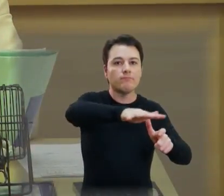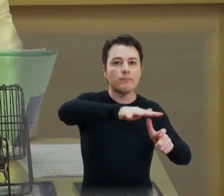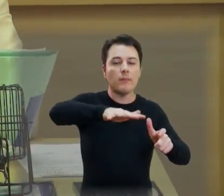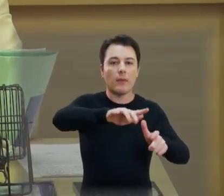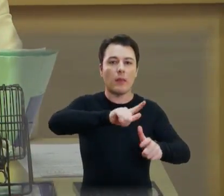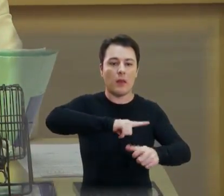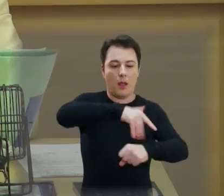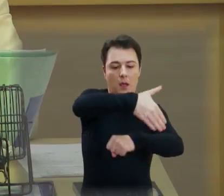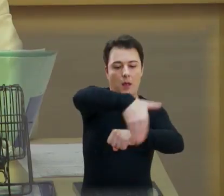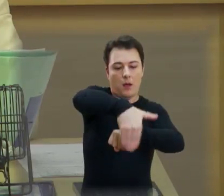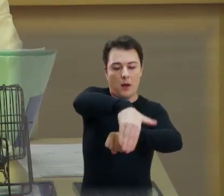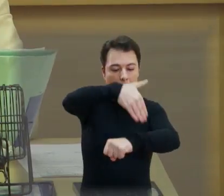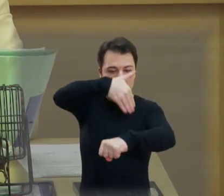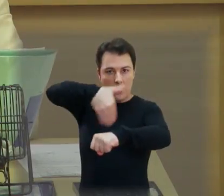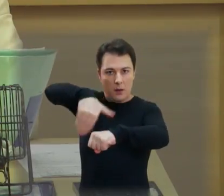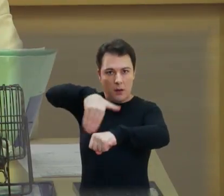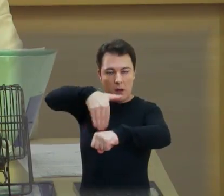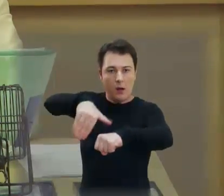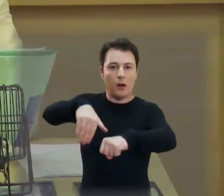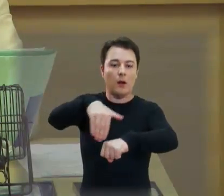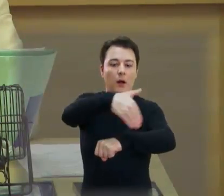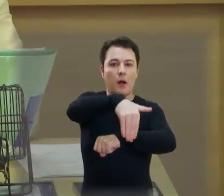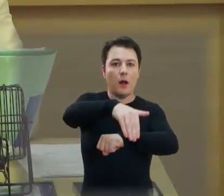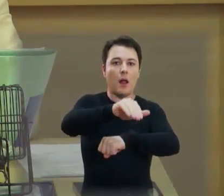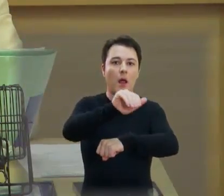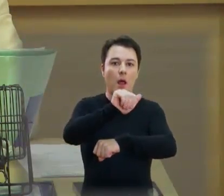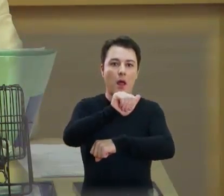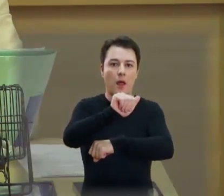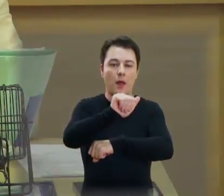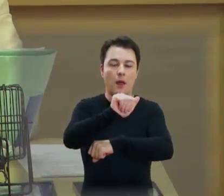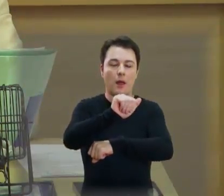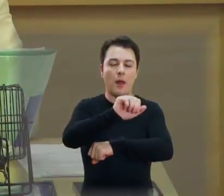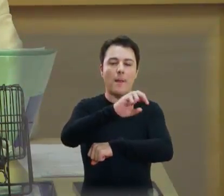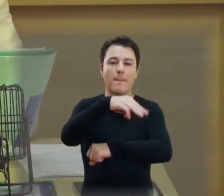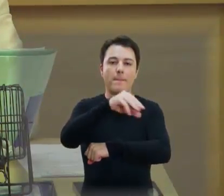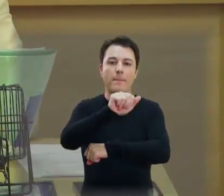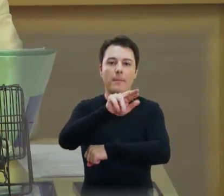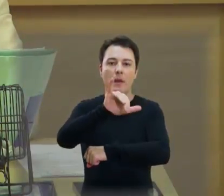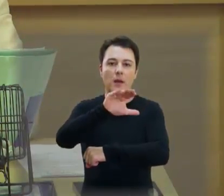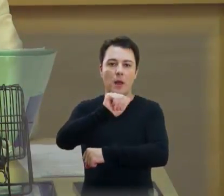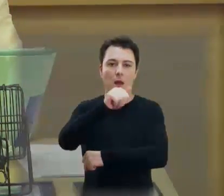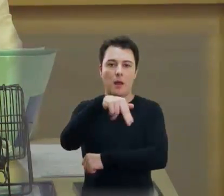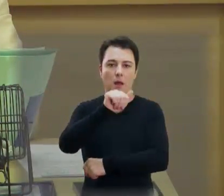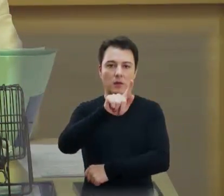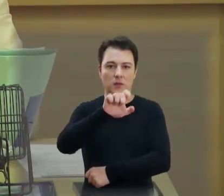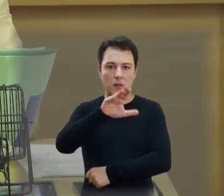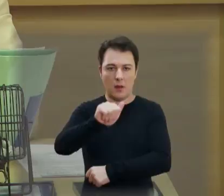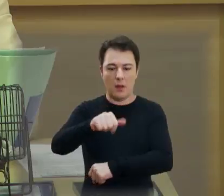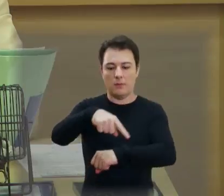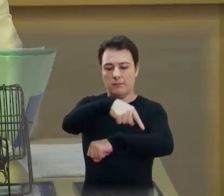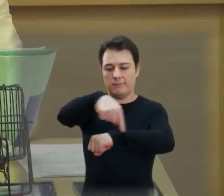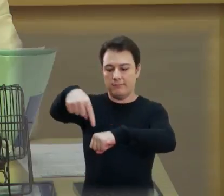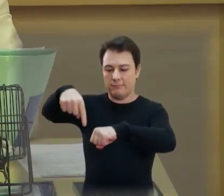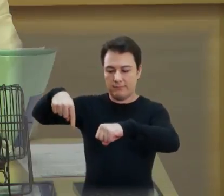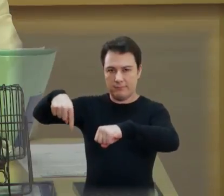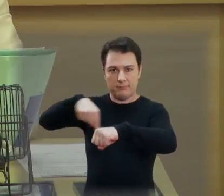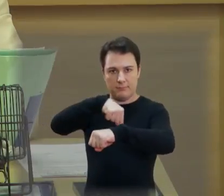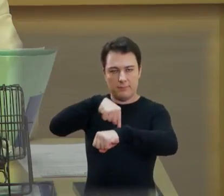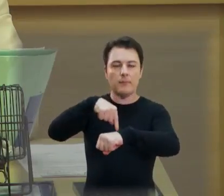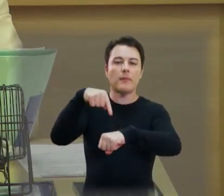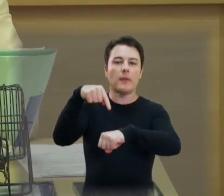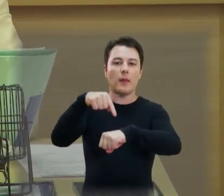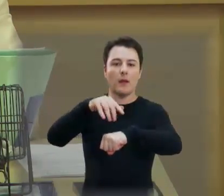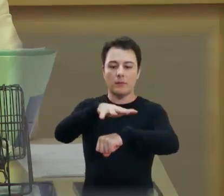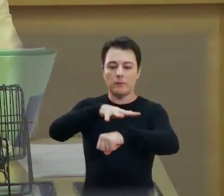pelas vias públicas Avenida Maria Ângela Pucci Ananias, Rua Imaculada Conceição e Avenida Doutor João Pires de